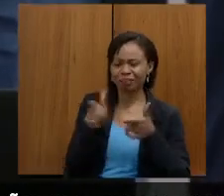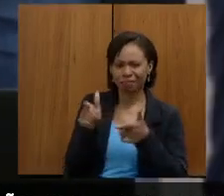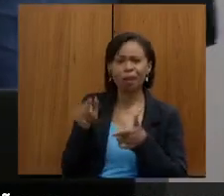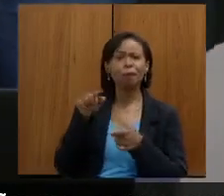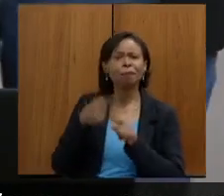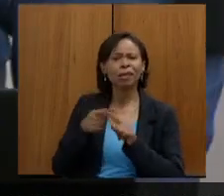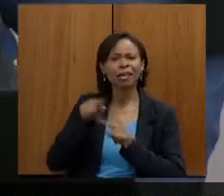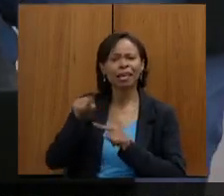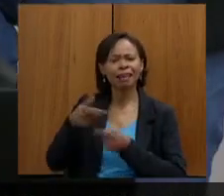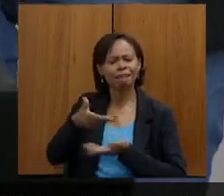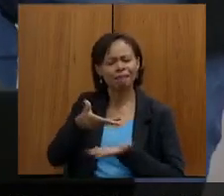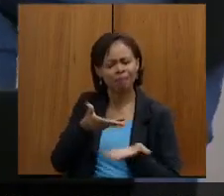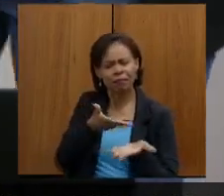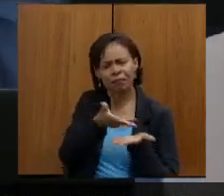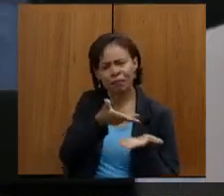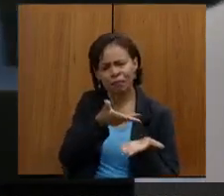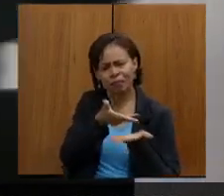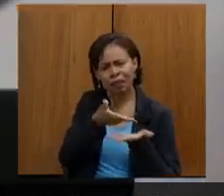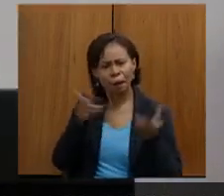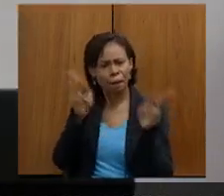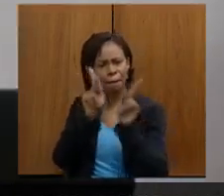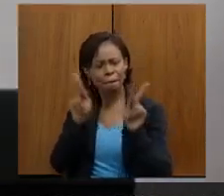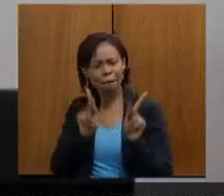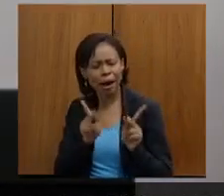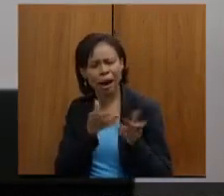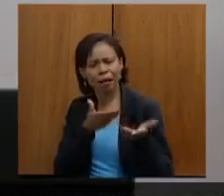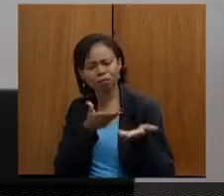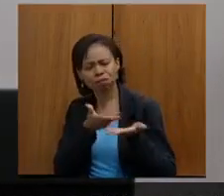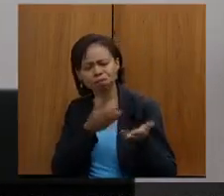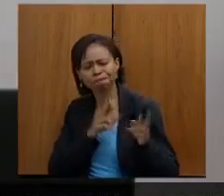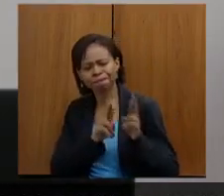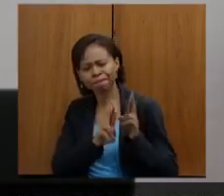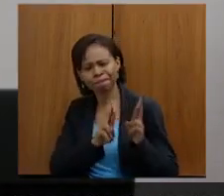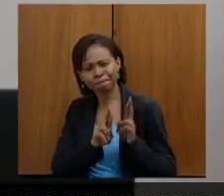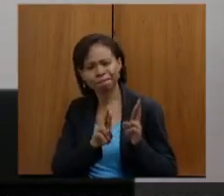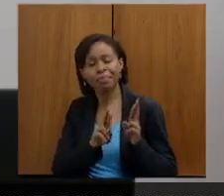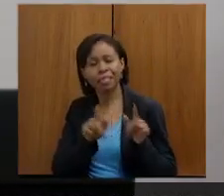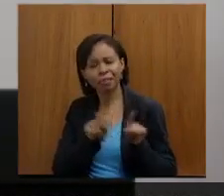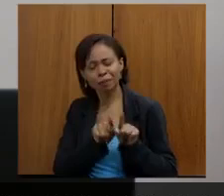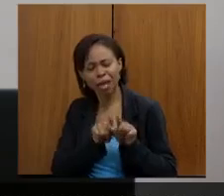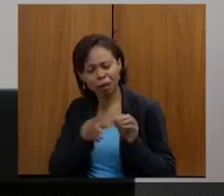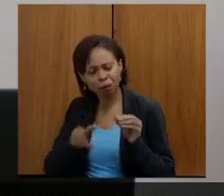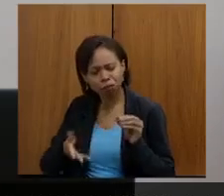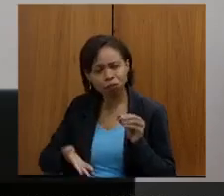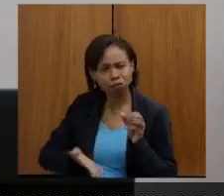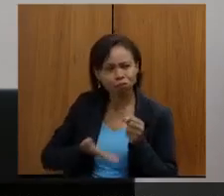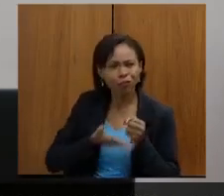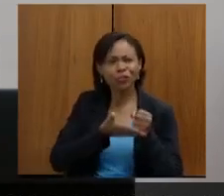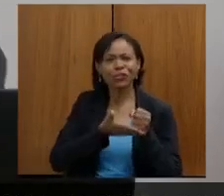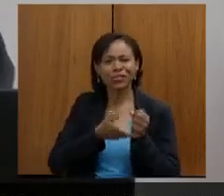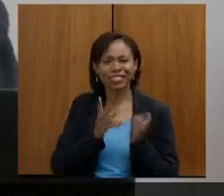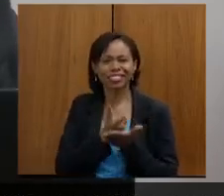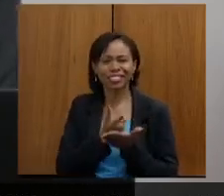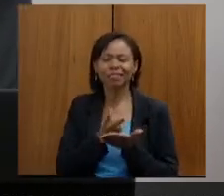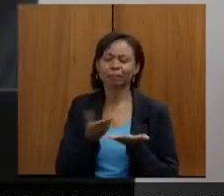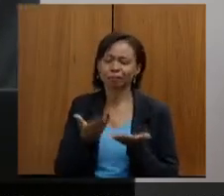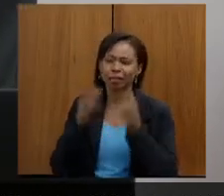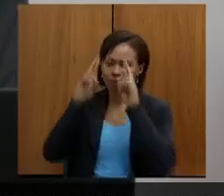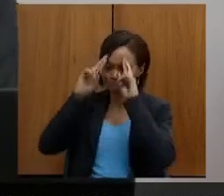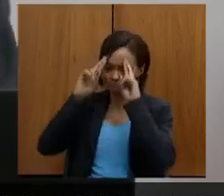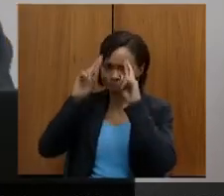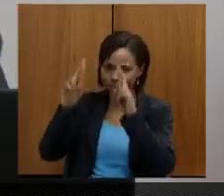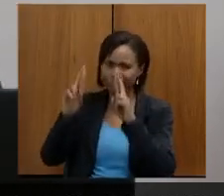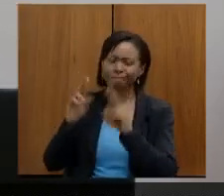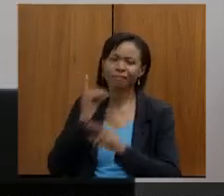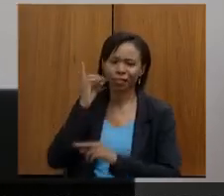mediador excelente interlocutor e acima de tudo agregador não fica aqui o meu respeito e admiração